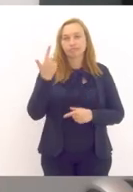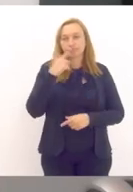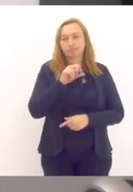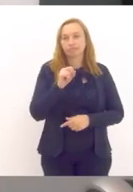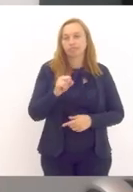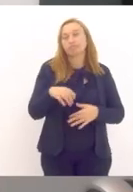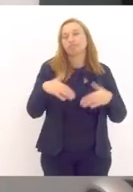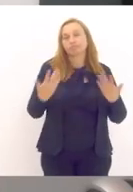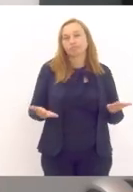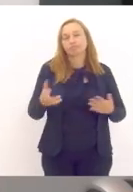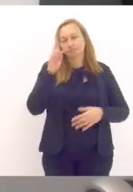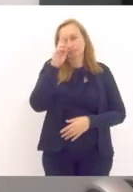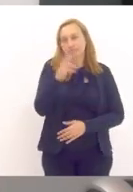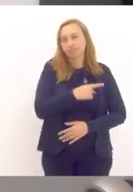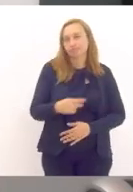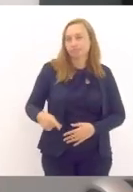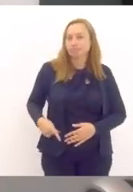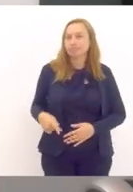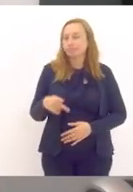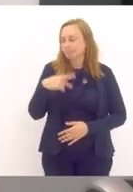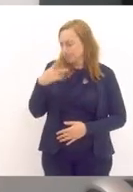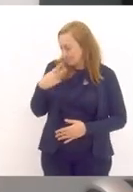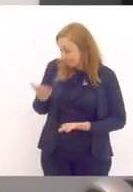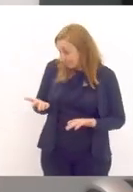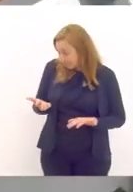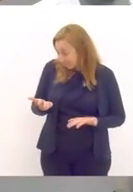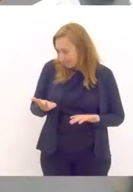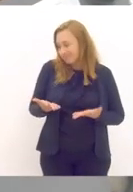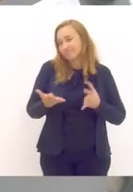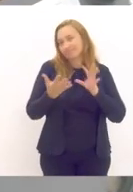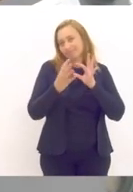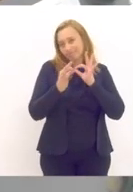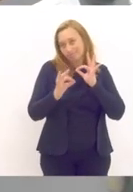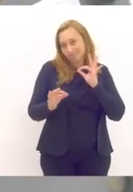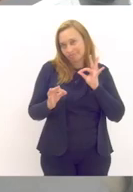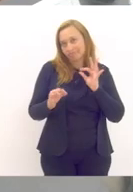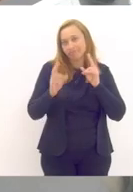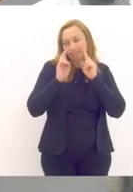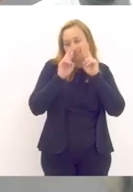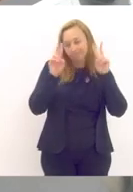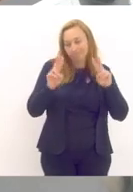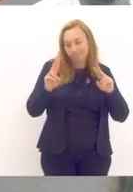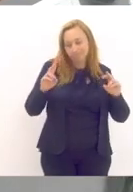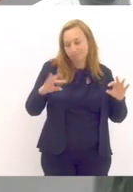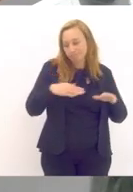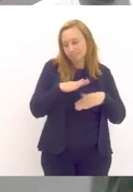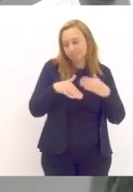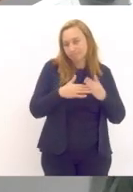presidente, eu, na verdade, fazendo essas considerações, foi muito mais do ponto de vista